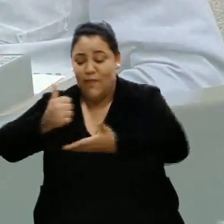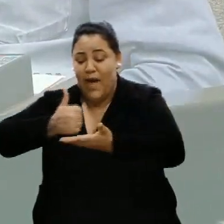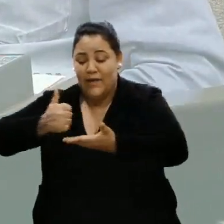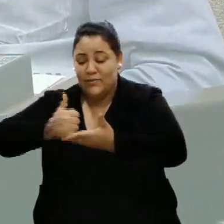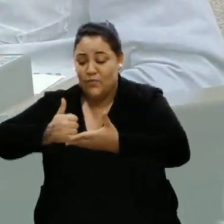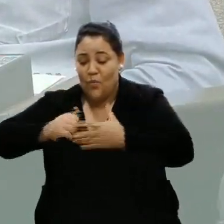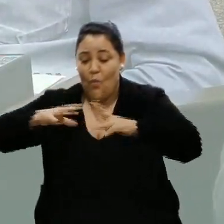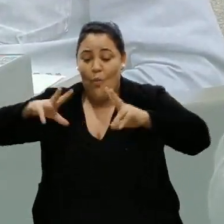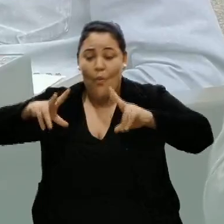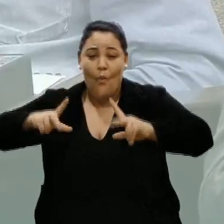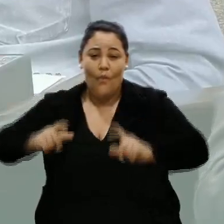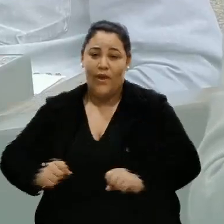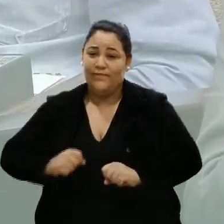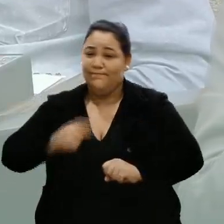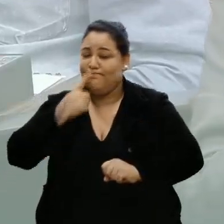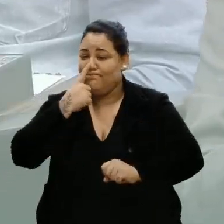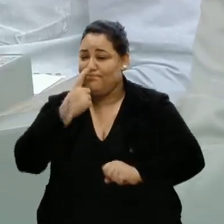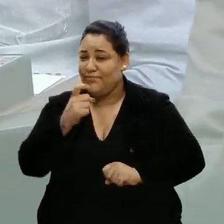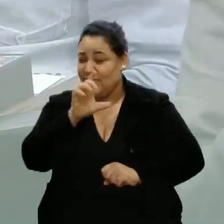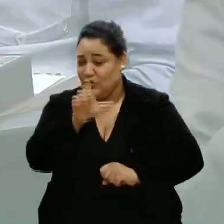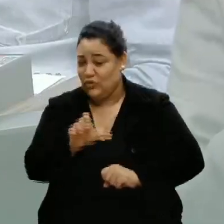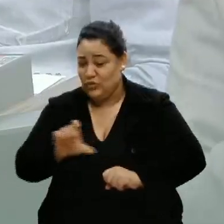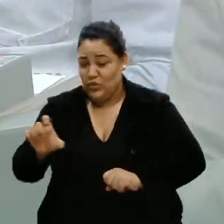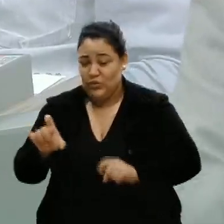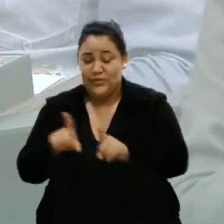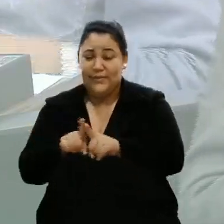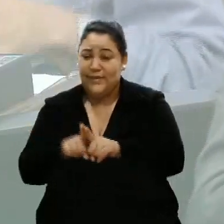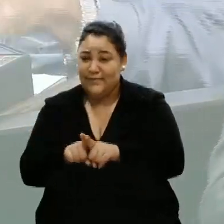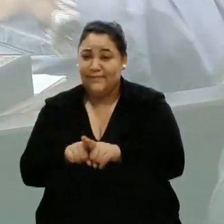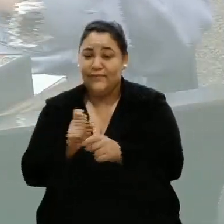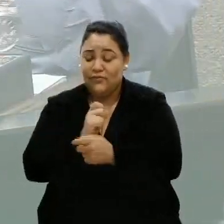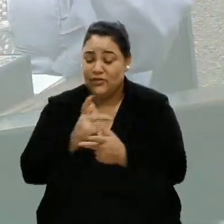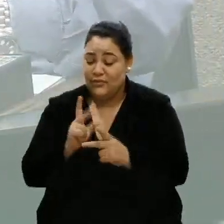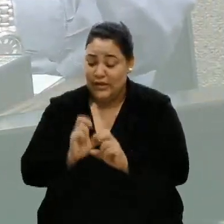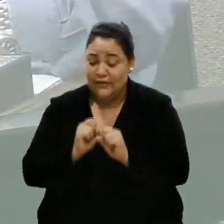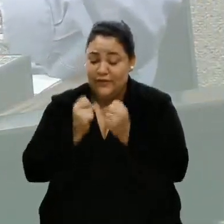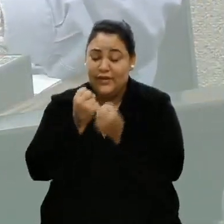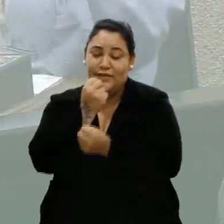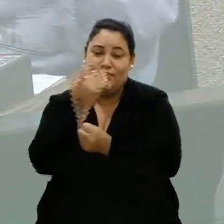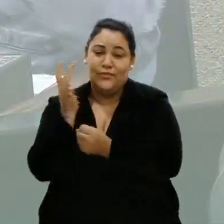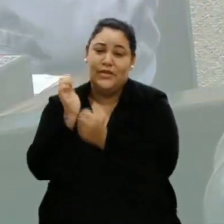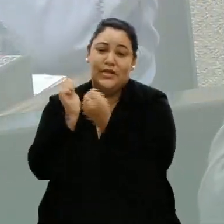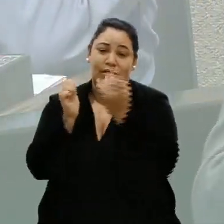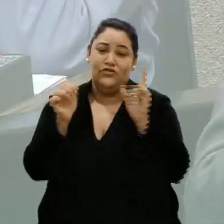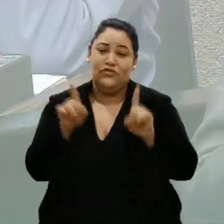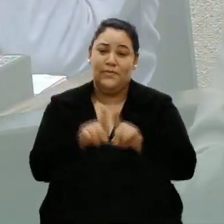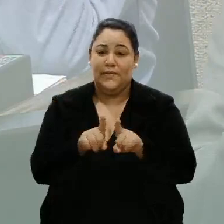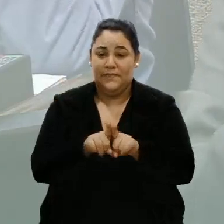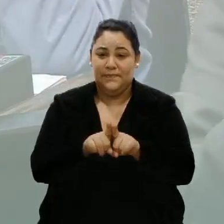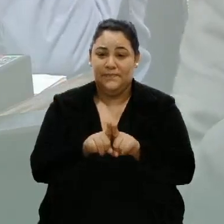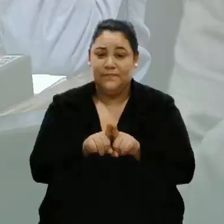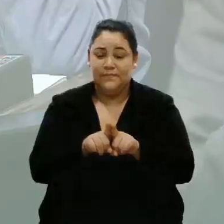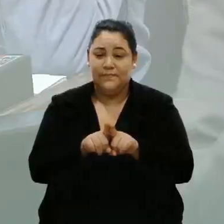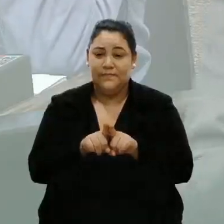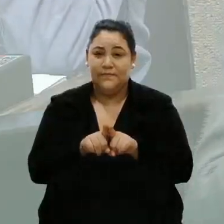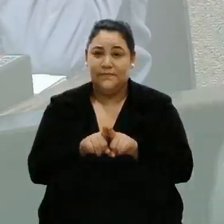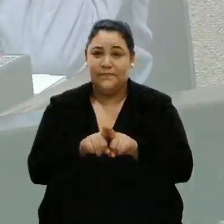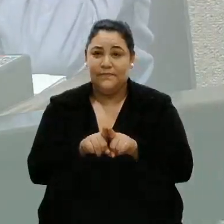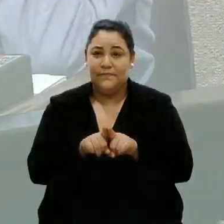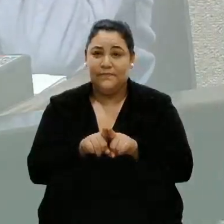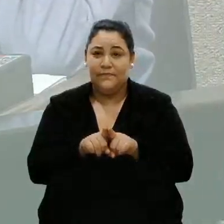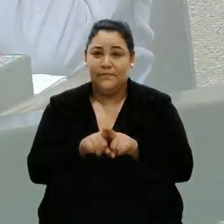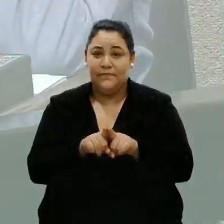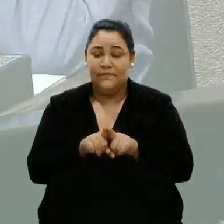do esgoto, a preocupação da gente defender o nosso meio ambiente. E o local onde eles estarão